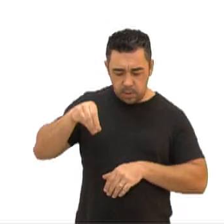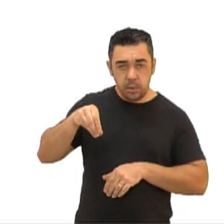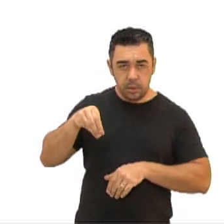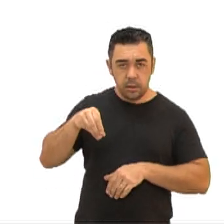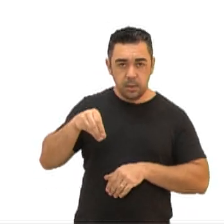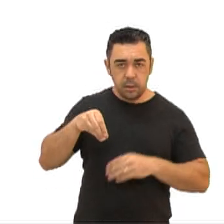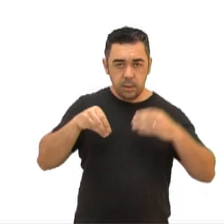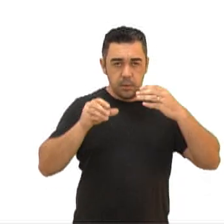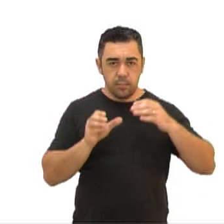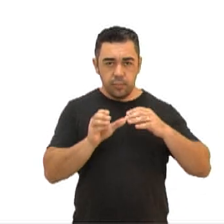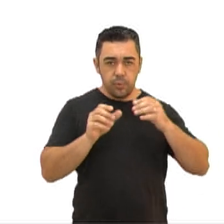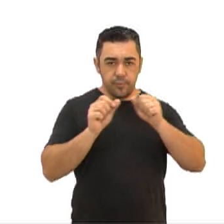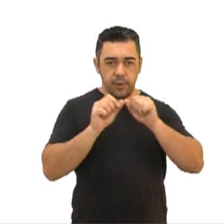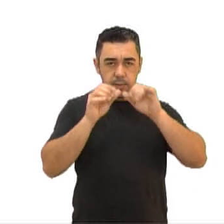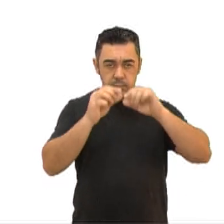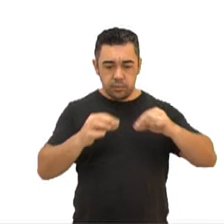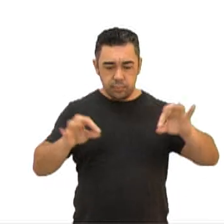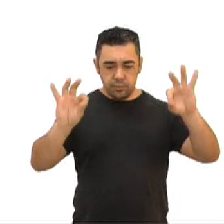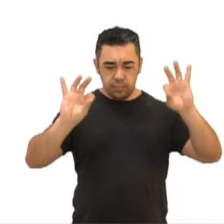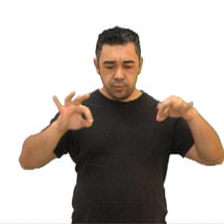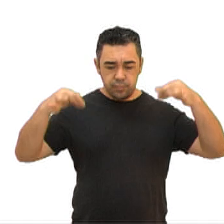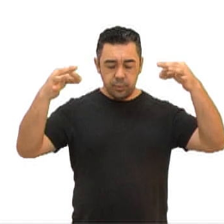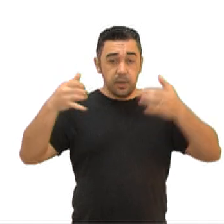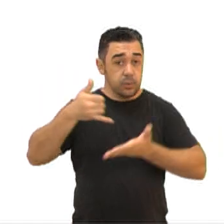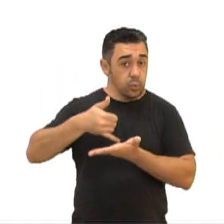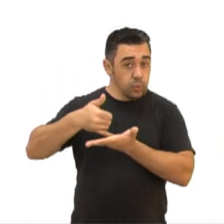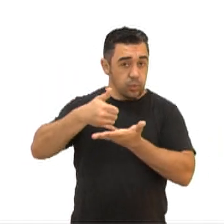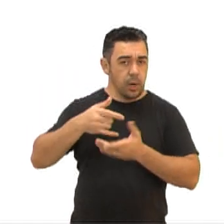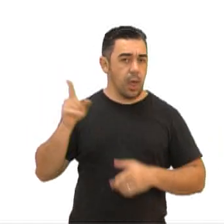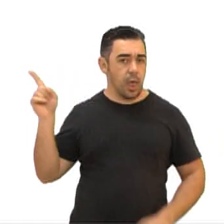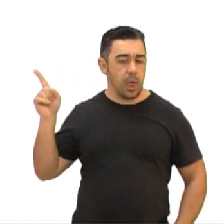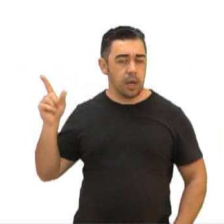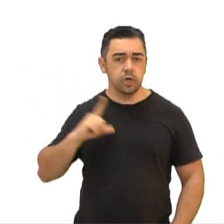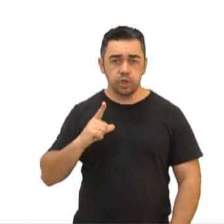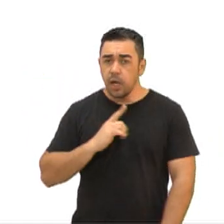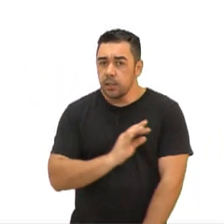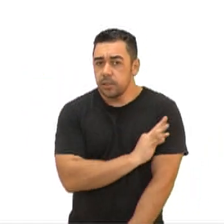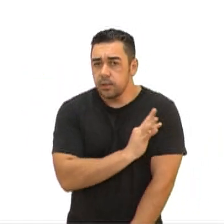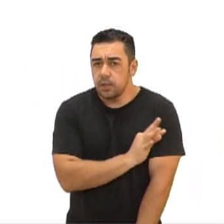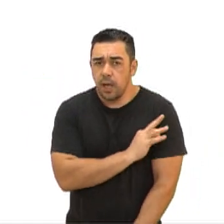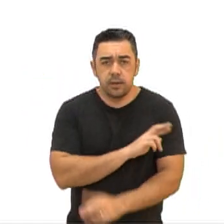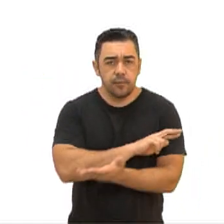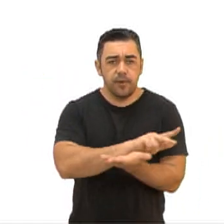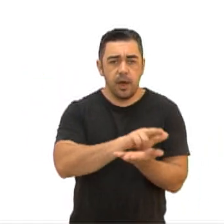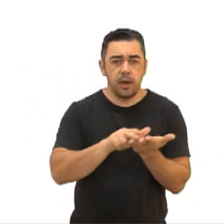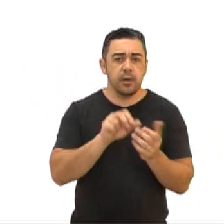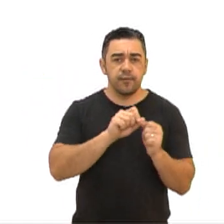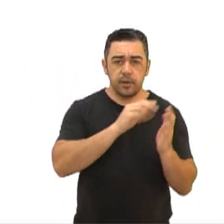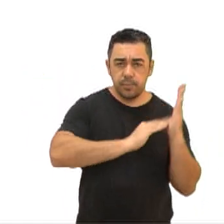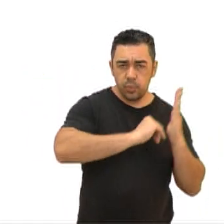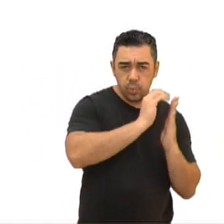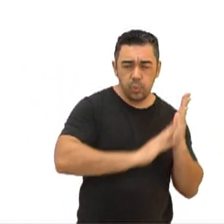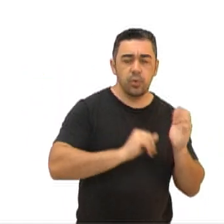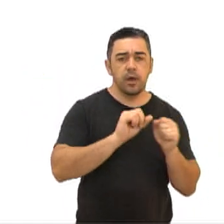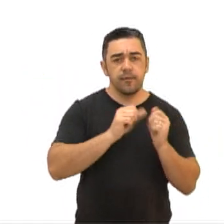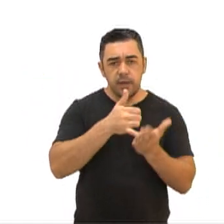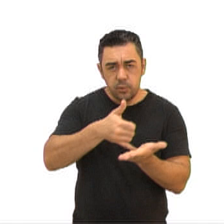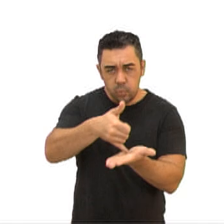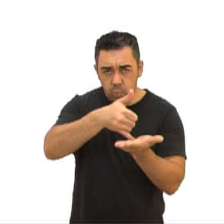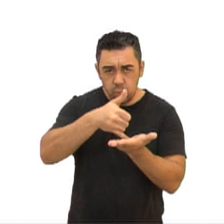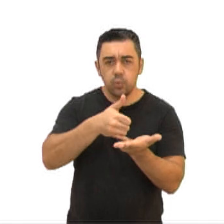escultura. O Picasso ele trabalhou com muitas técnicas. Ele fez pintura, fez desenho, fez